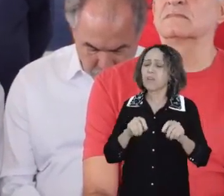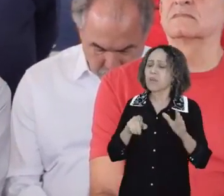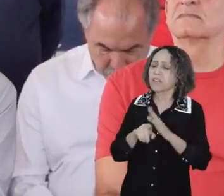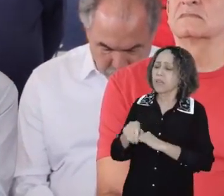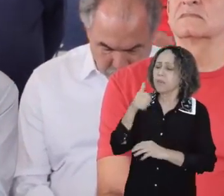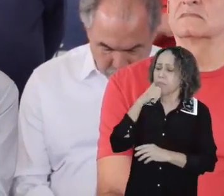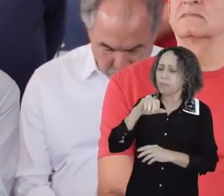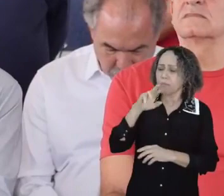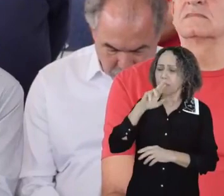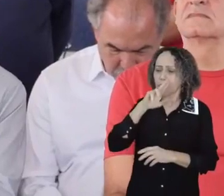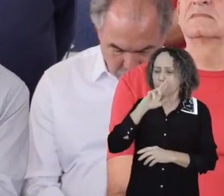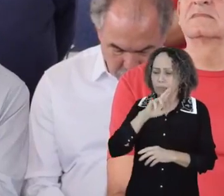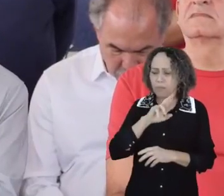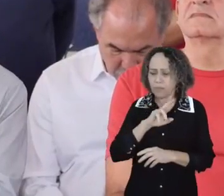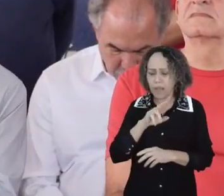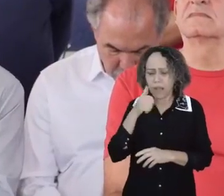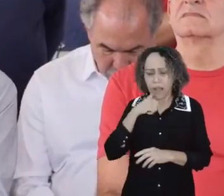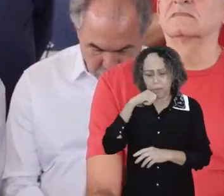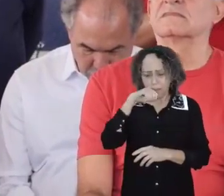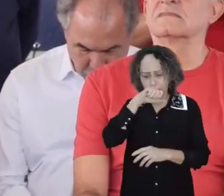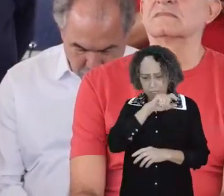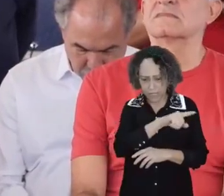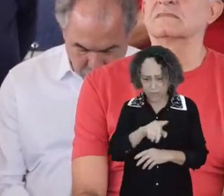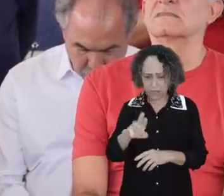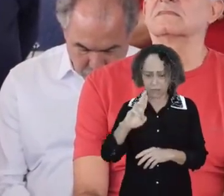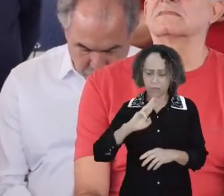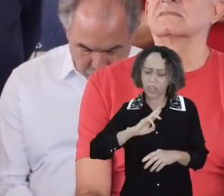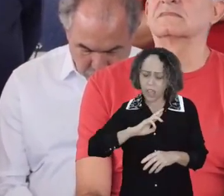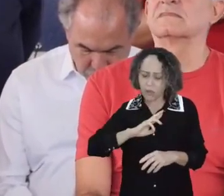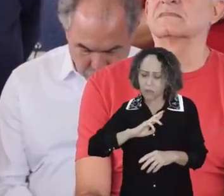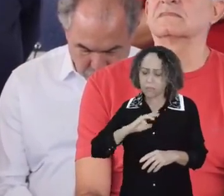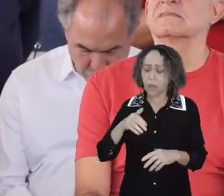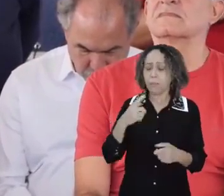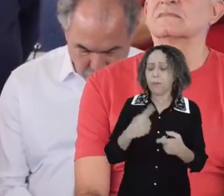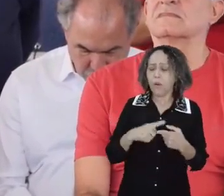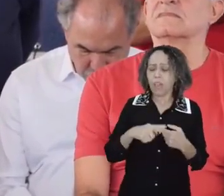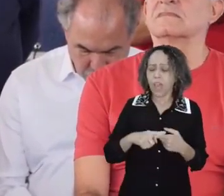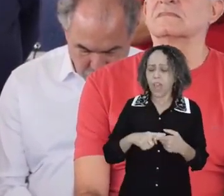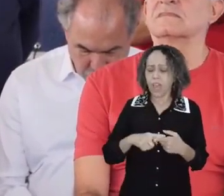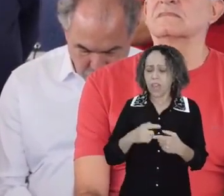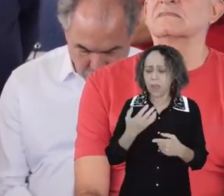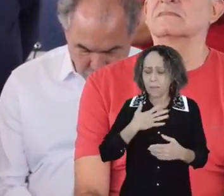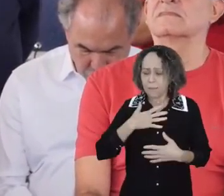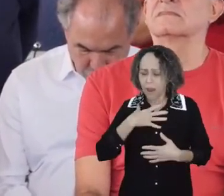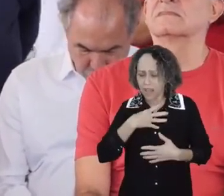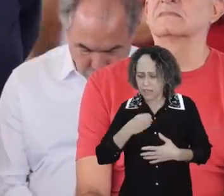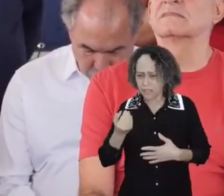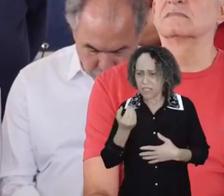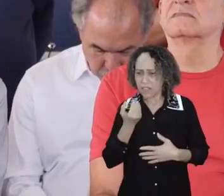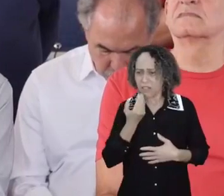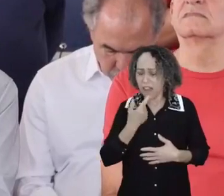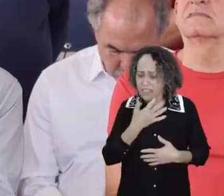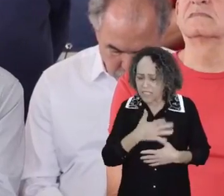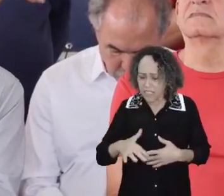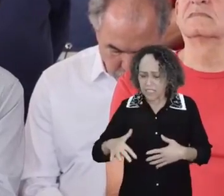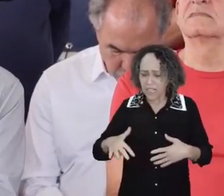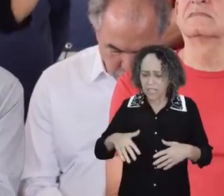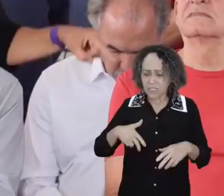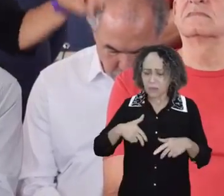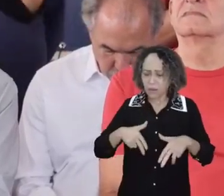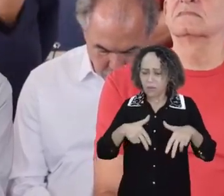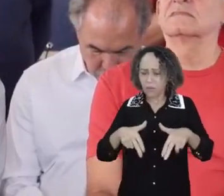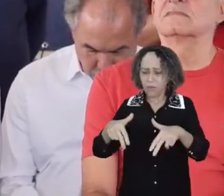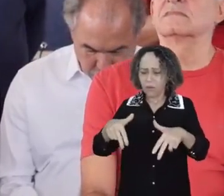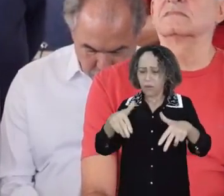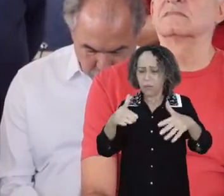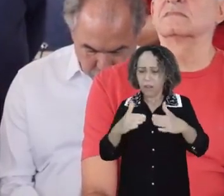coloco o saquinho no pé e aí ele chega com o pé limpo dentro da escola. Assim